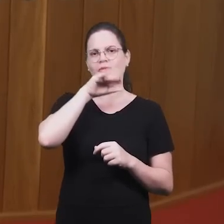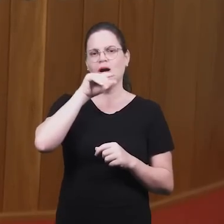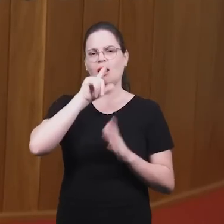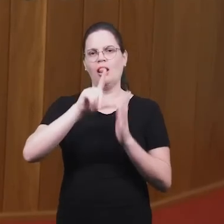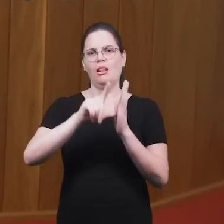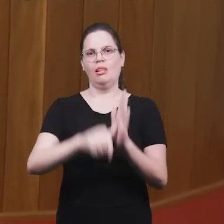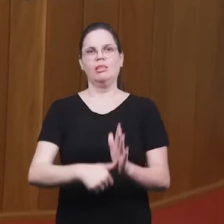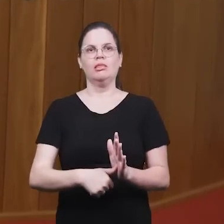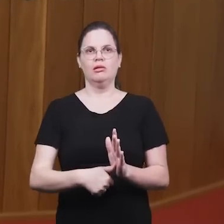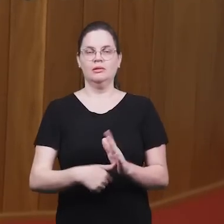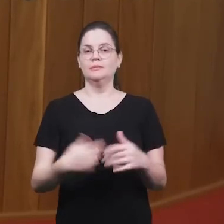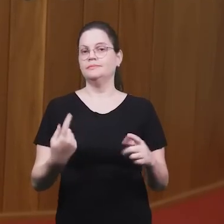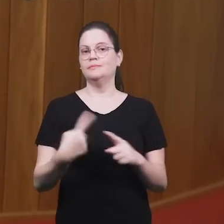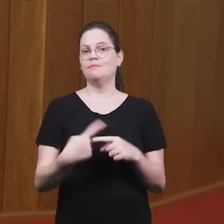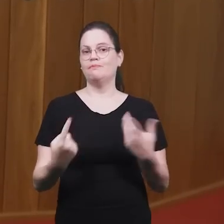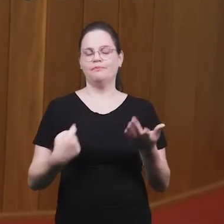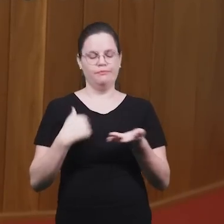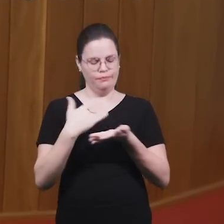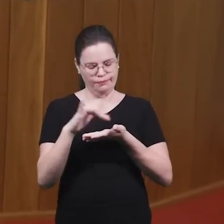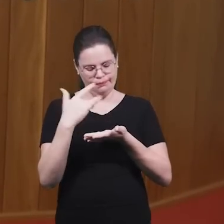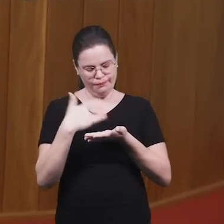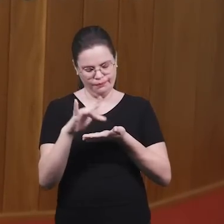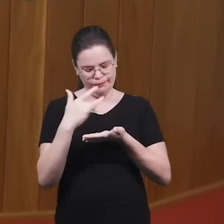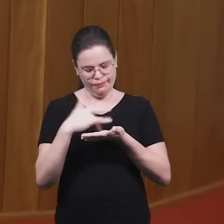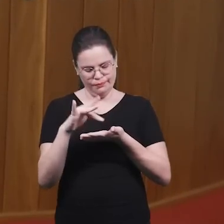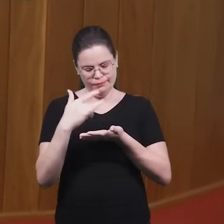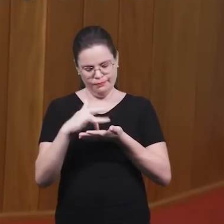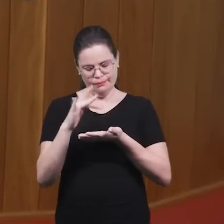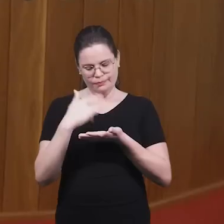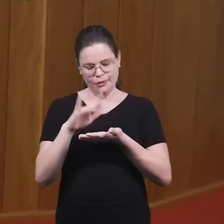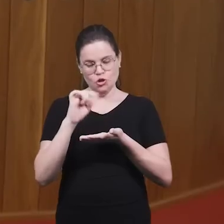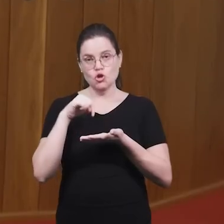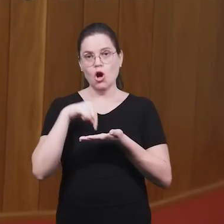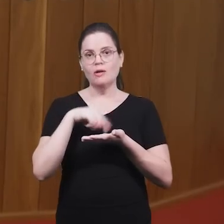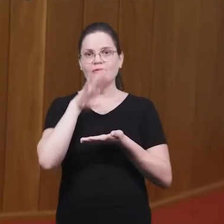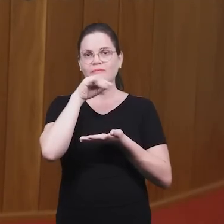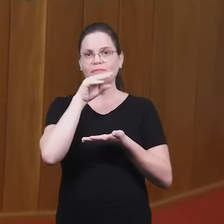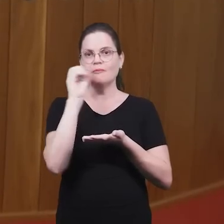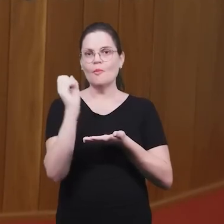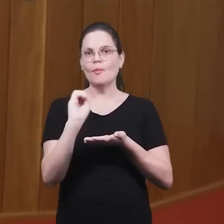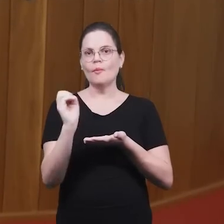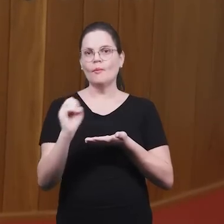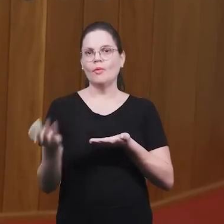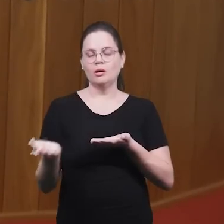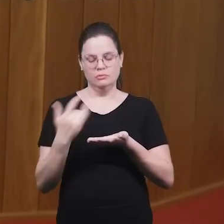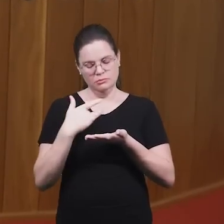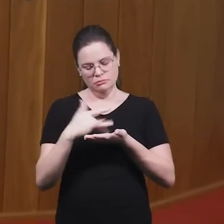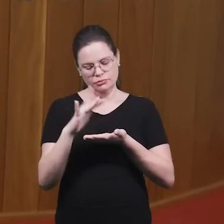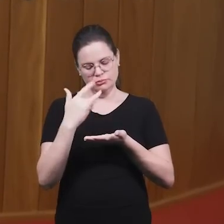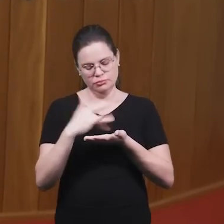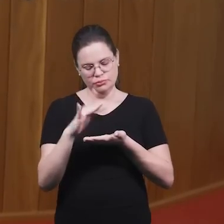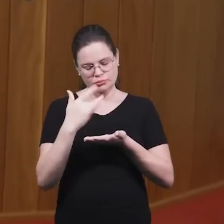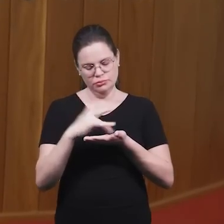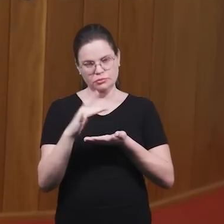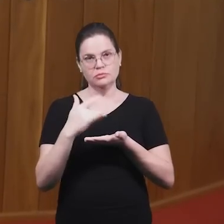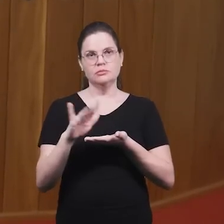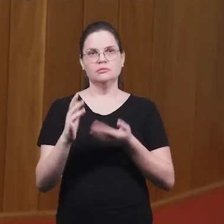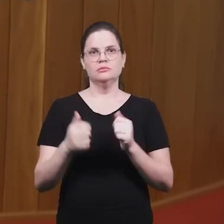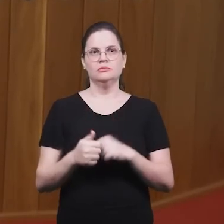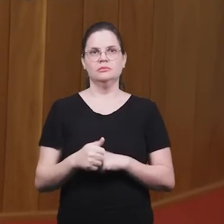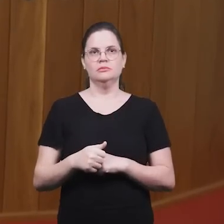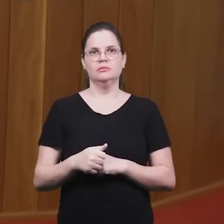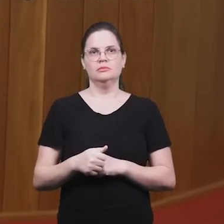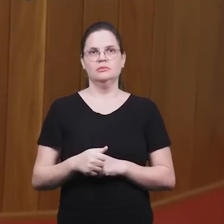na fala, porque estão muito tempo na tela. O tempo que você fica, fala